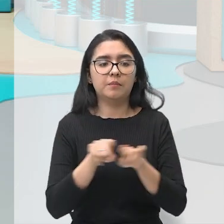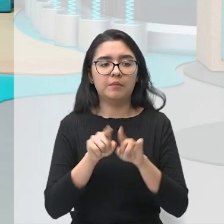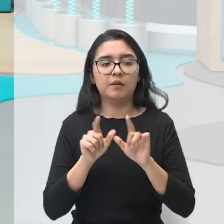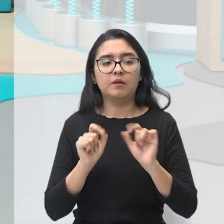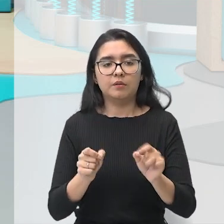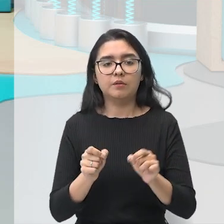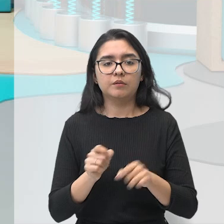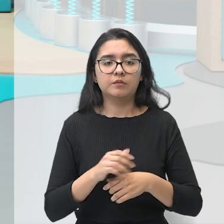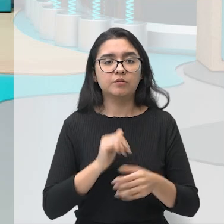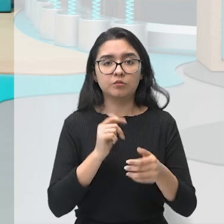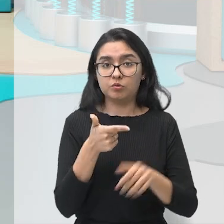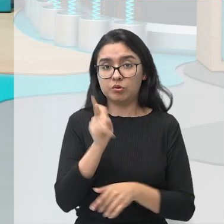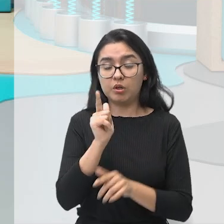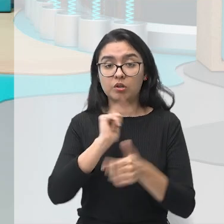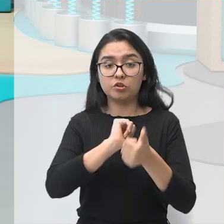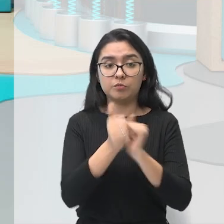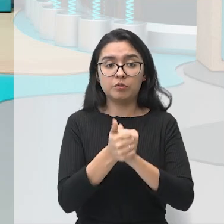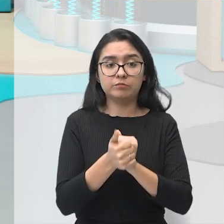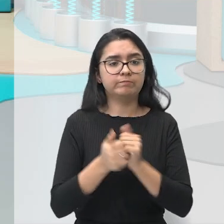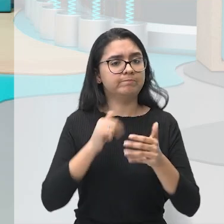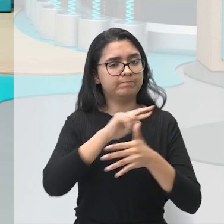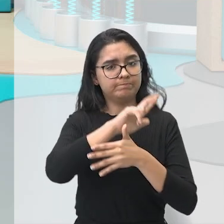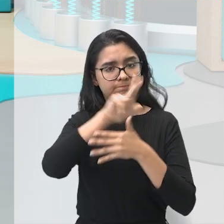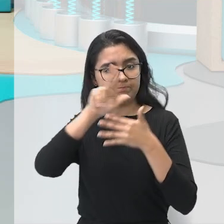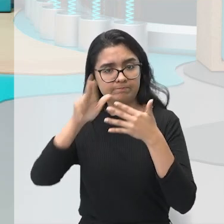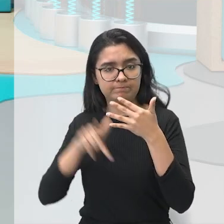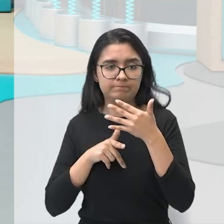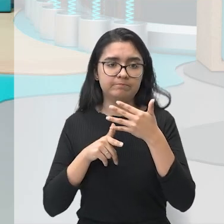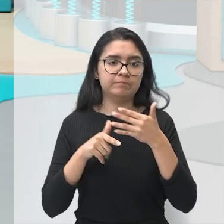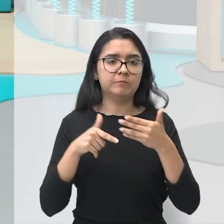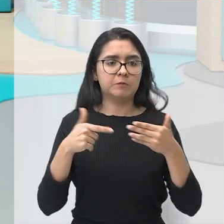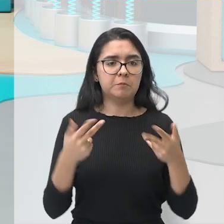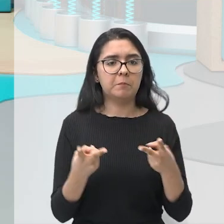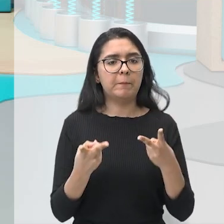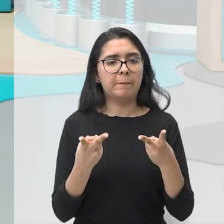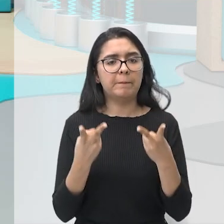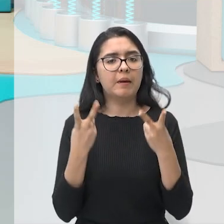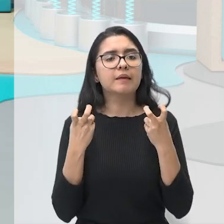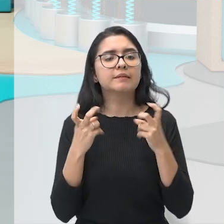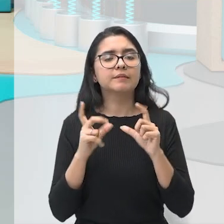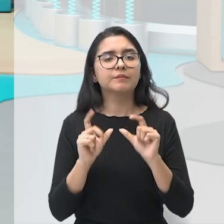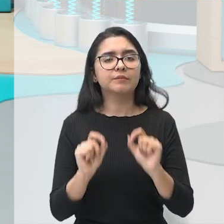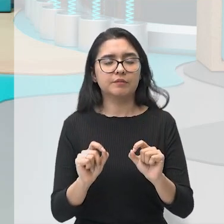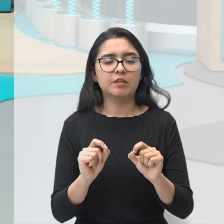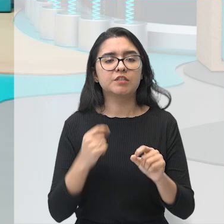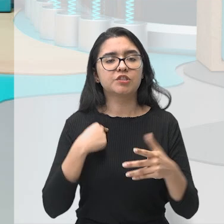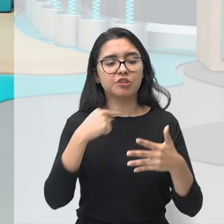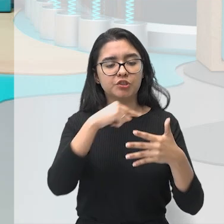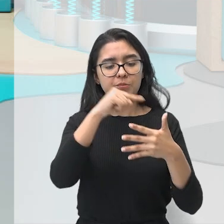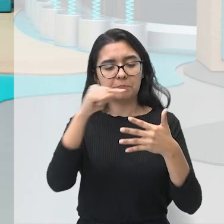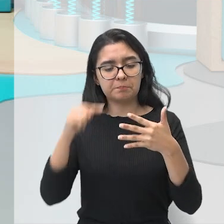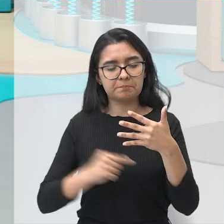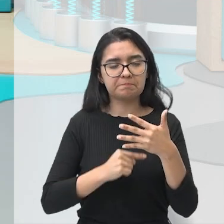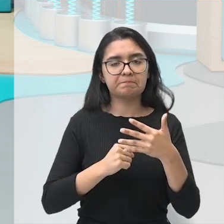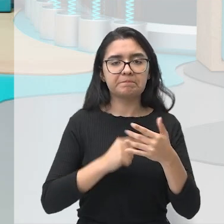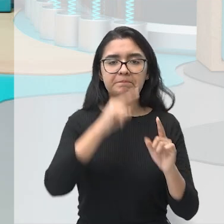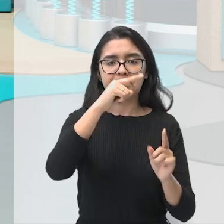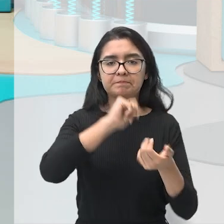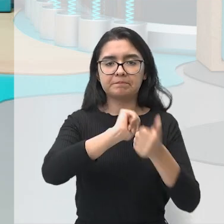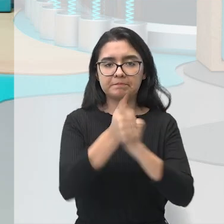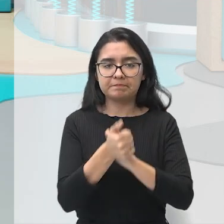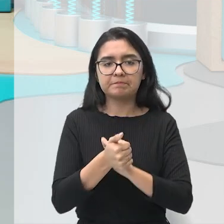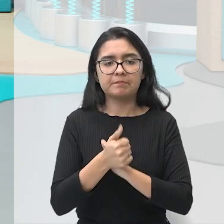muitos outros, tá? E a gente consegue ver um pouco desses esportes de precisão presentes no